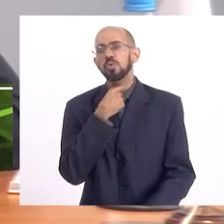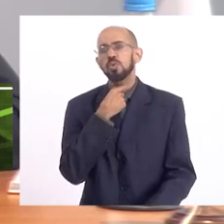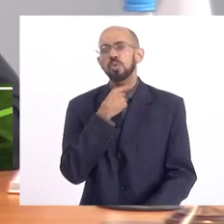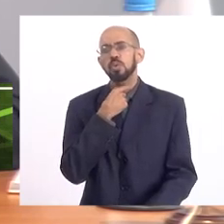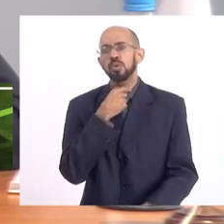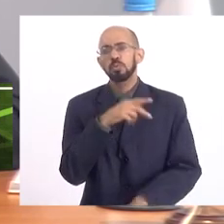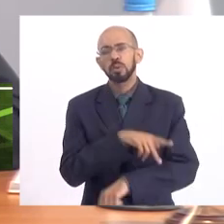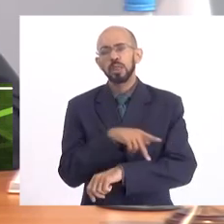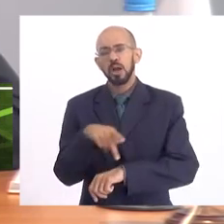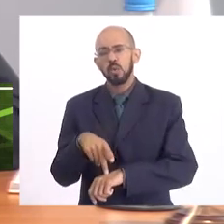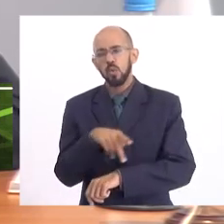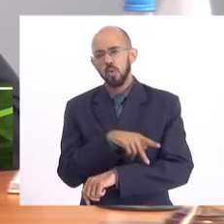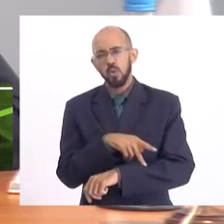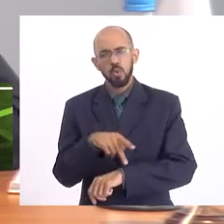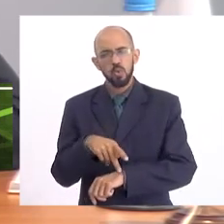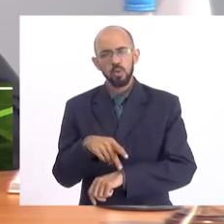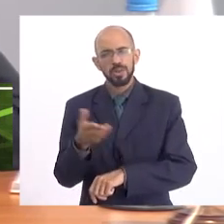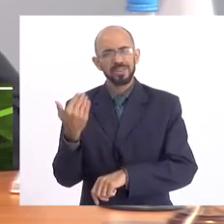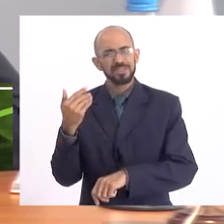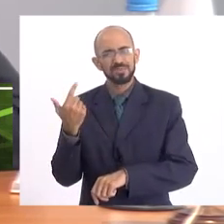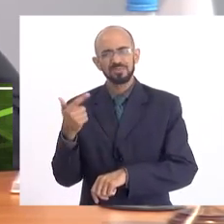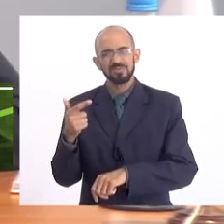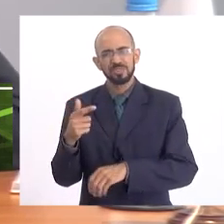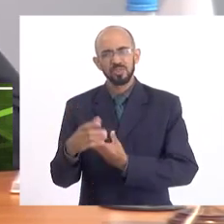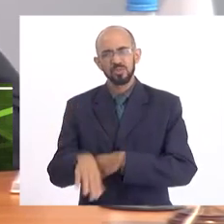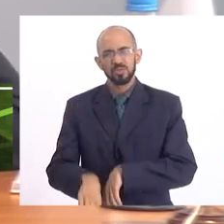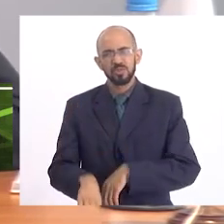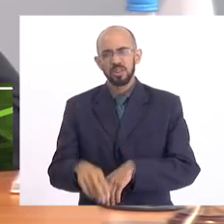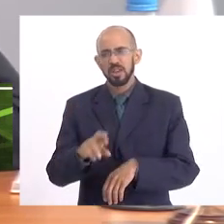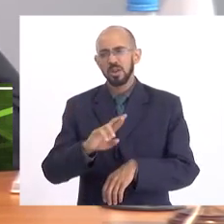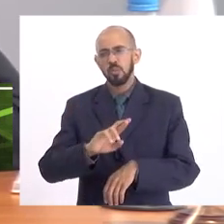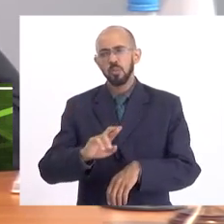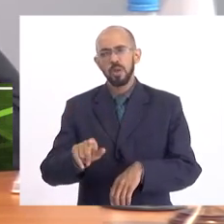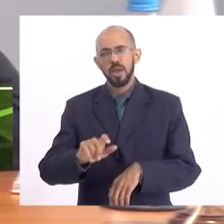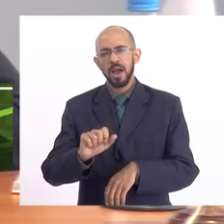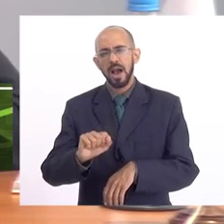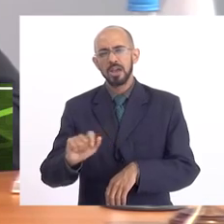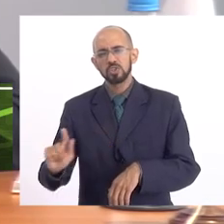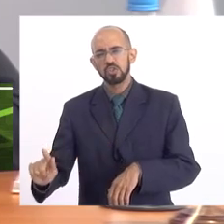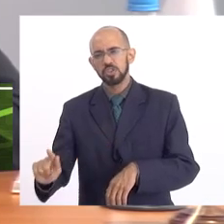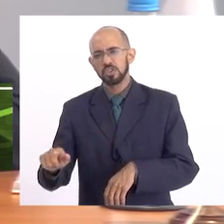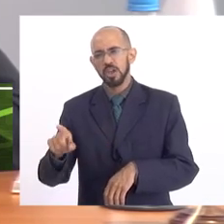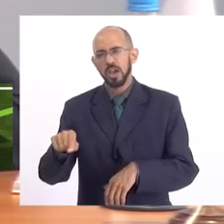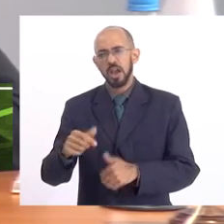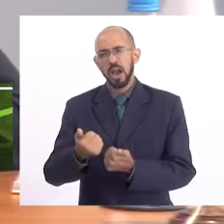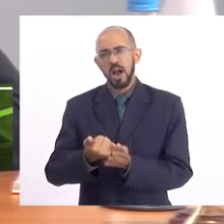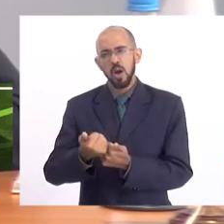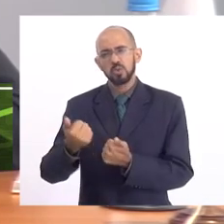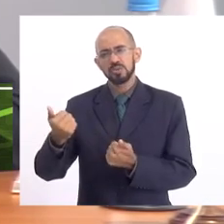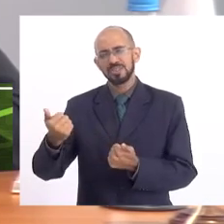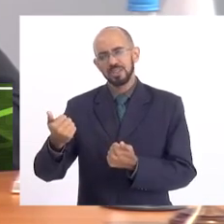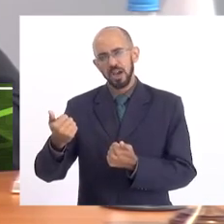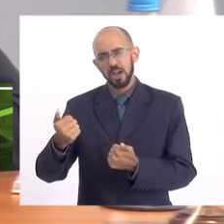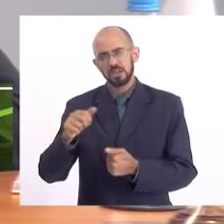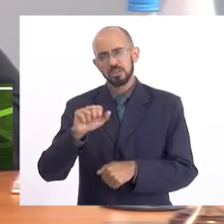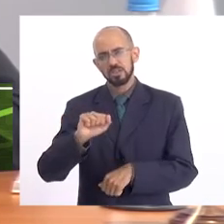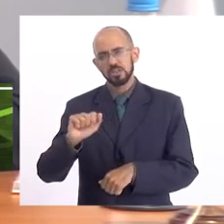concurso. E não vão ser agentes socioeducativos, auxiliares de agentes socioeducativos.